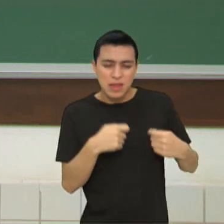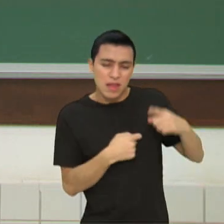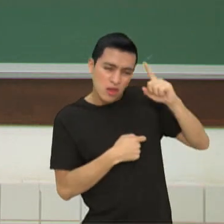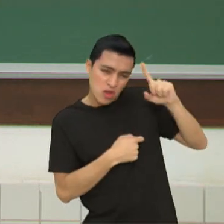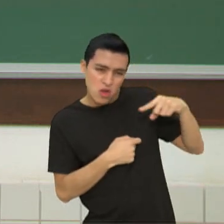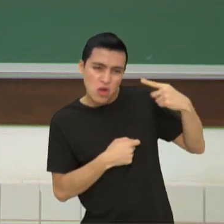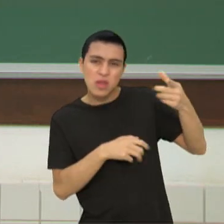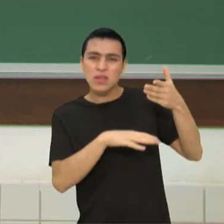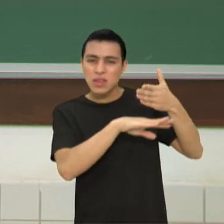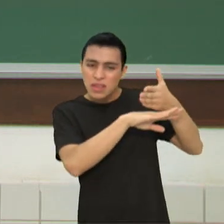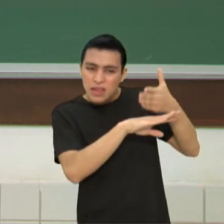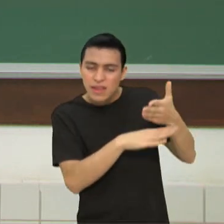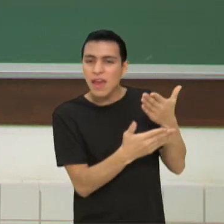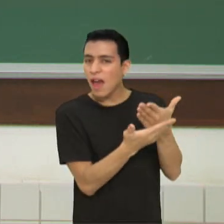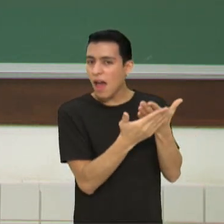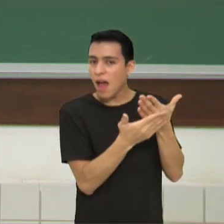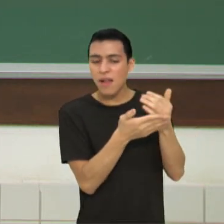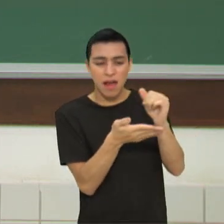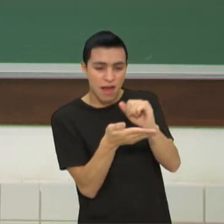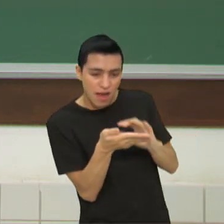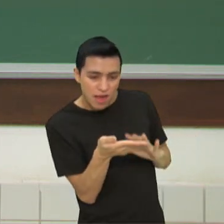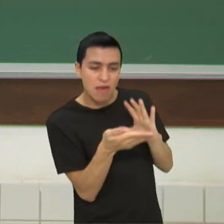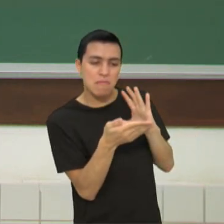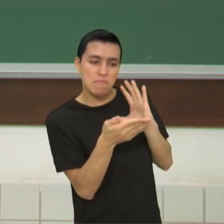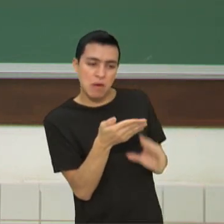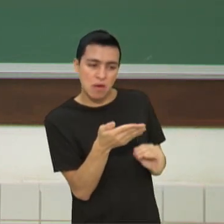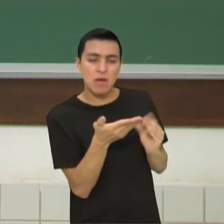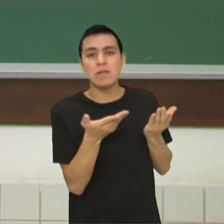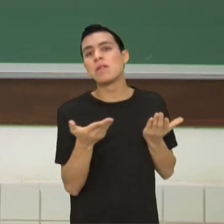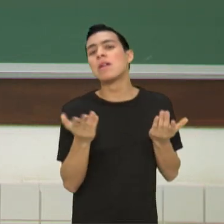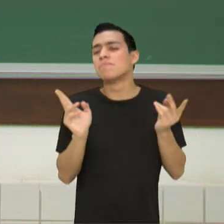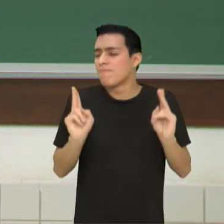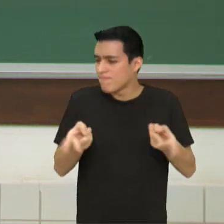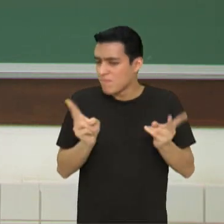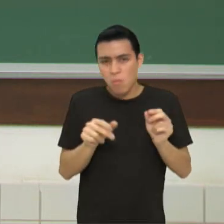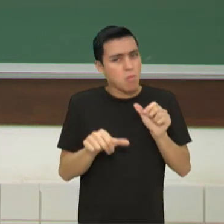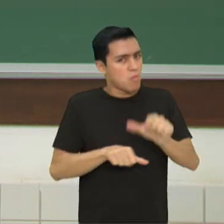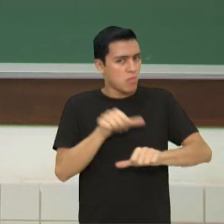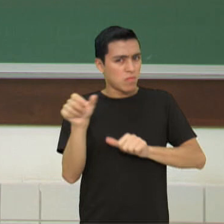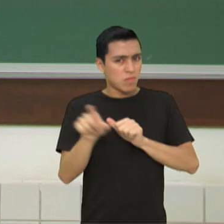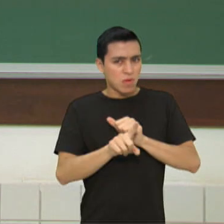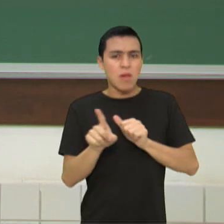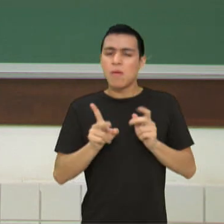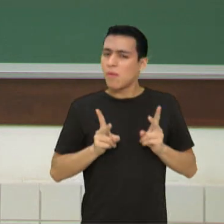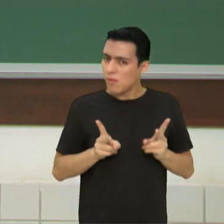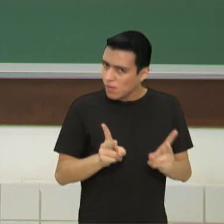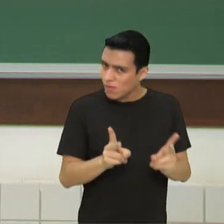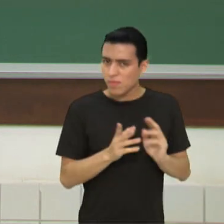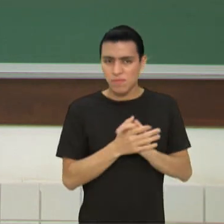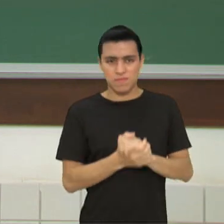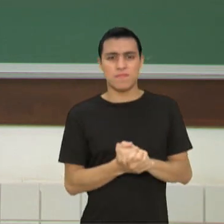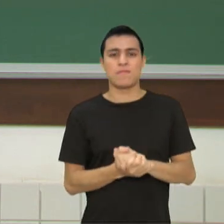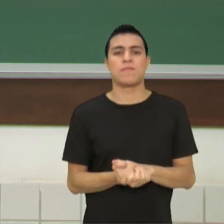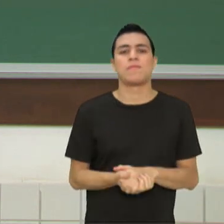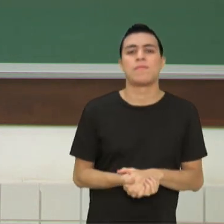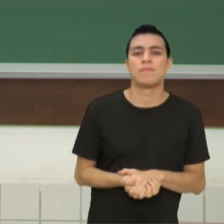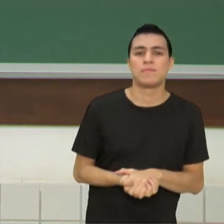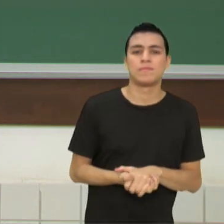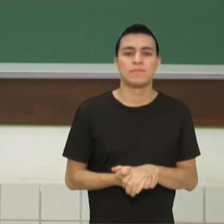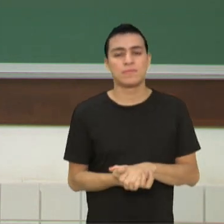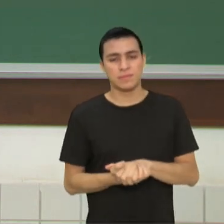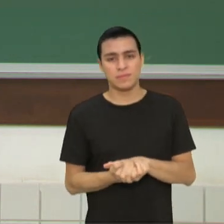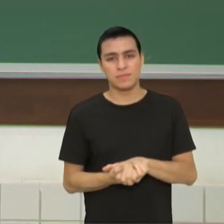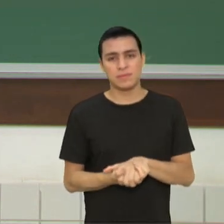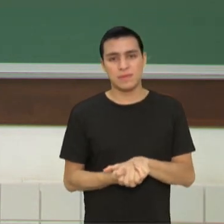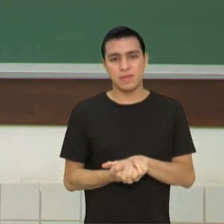dias que tinha aula, precisava fazer as atividades de todas as aulas. Isso ainda permanece. Façam isso. Certo?